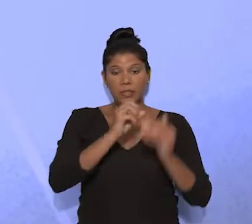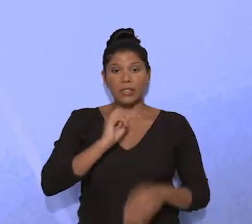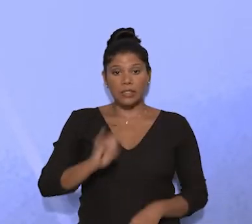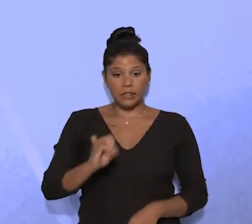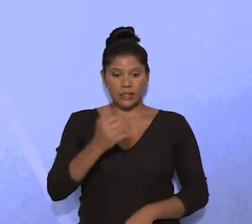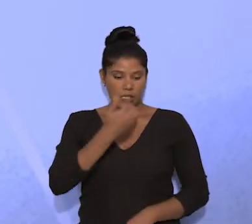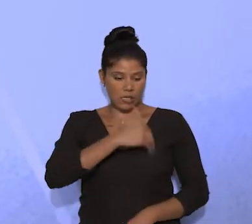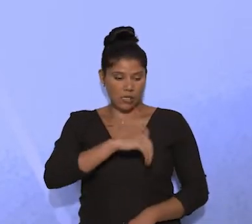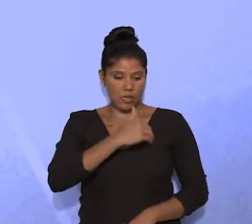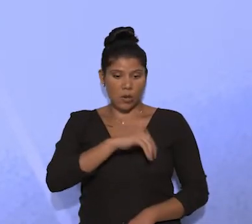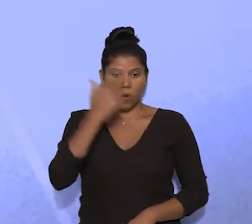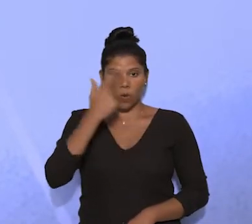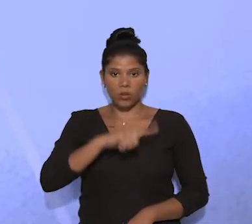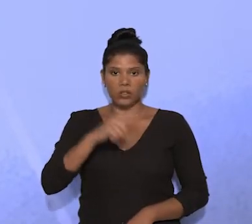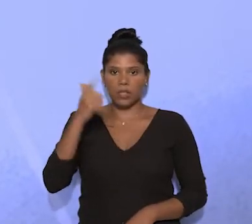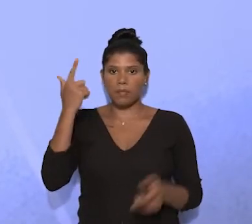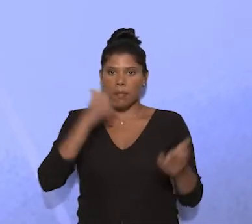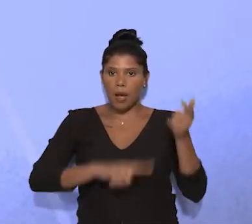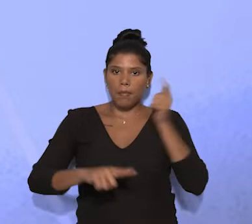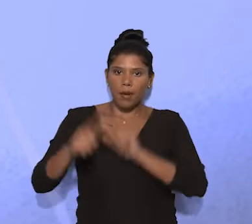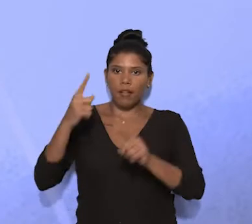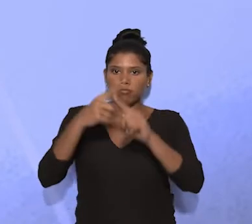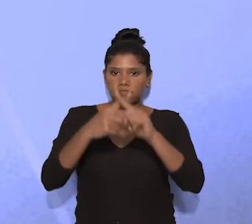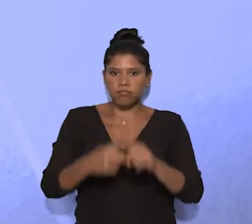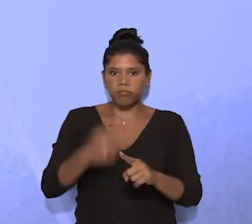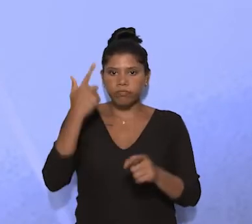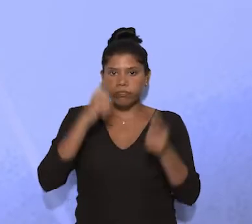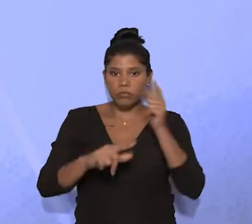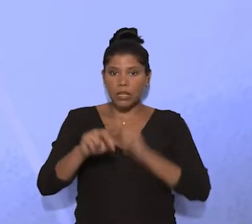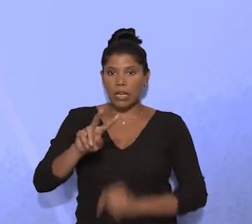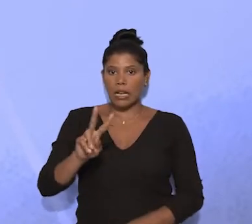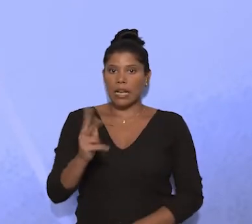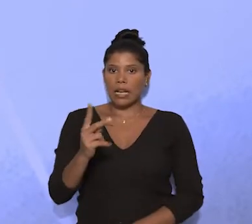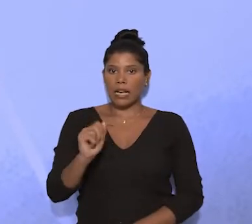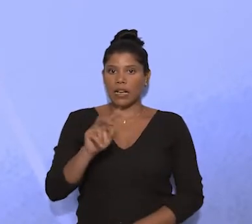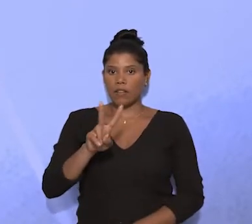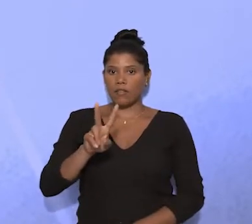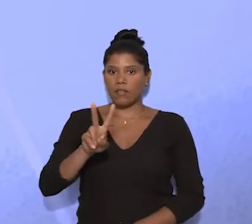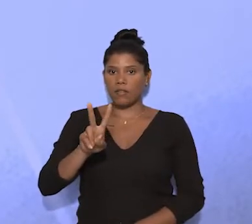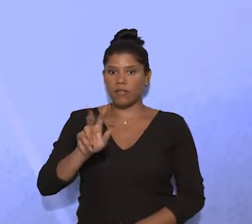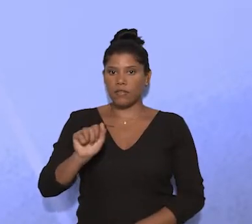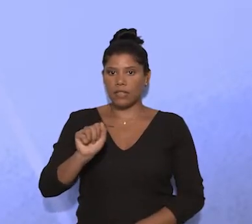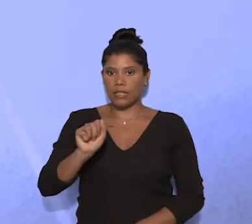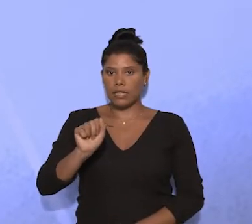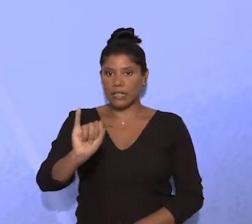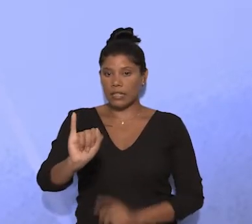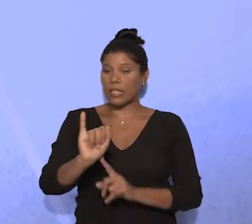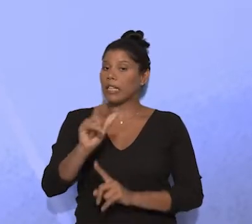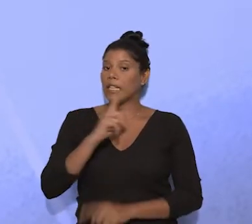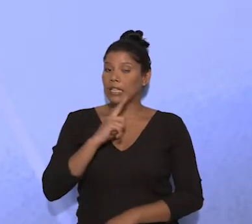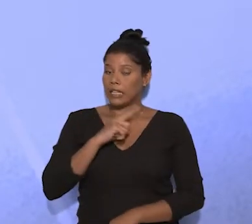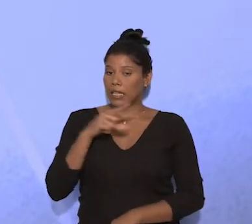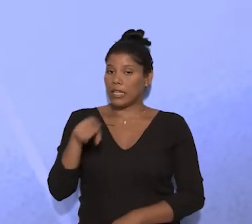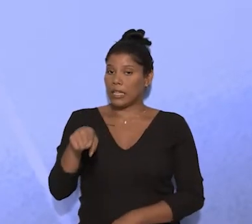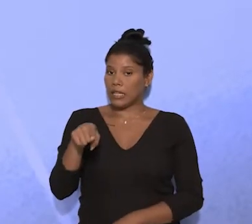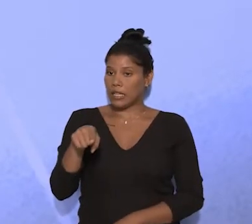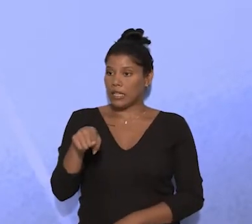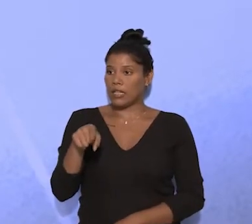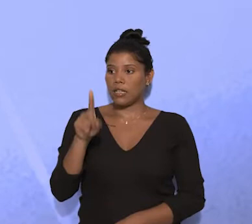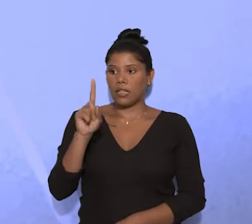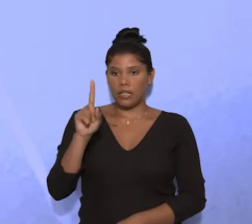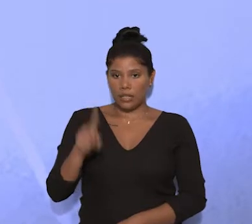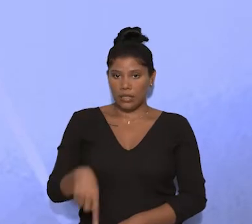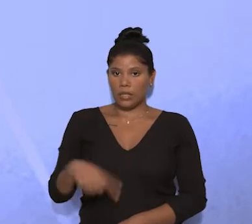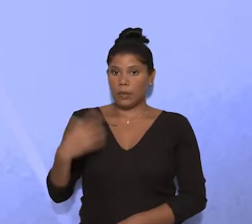uma sequência de bons resultados e tem uma boa chance contra o Avaí, embora seja bom ressaltar, o Avaí vem sendo uma pedra